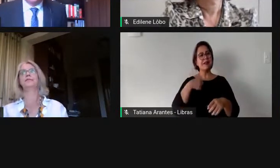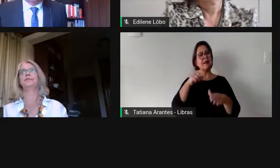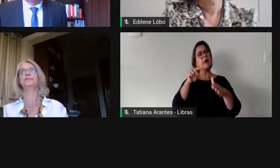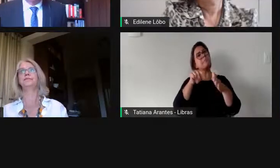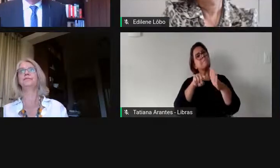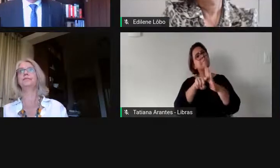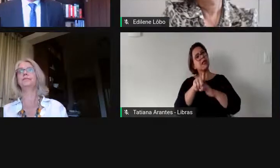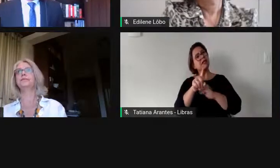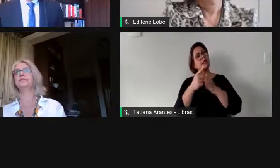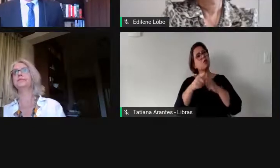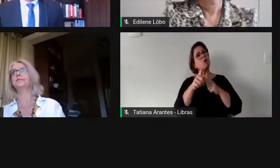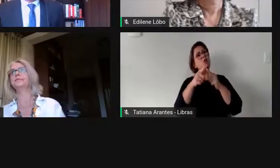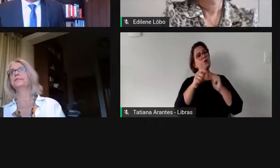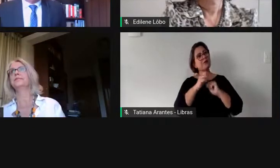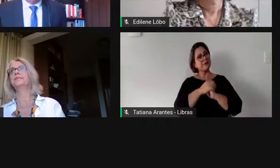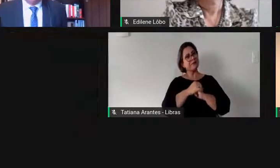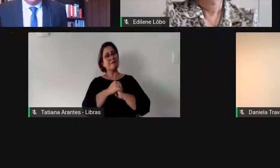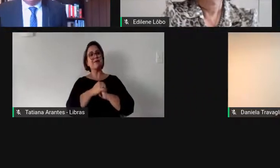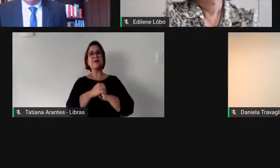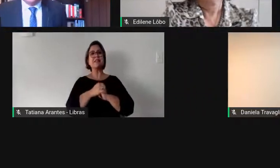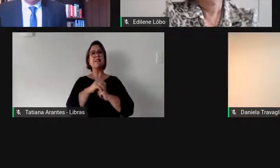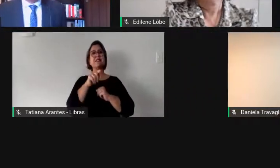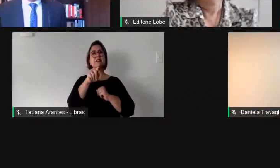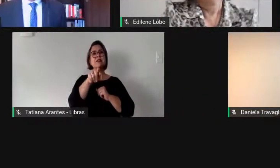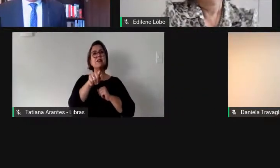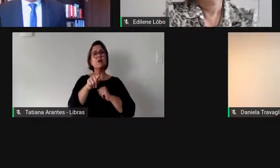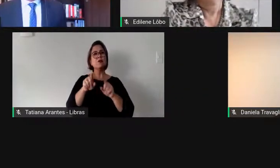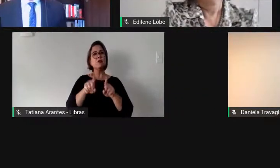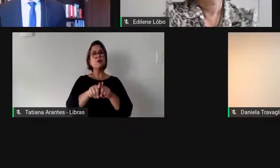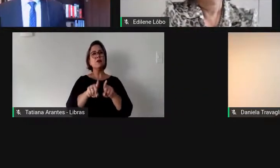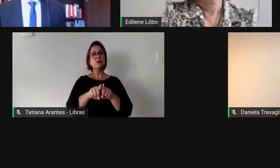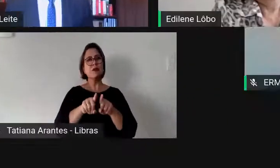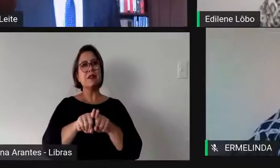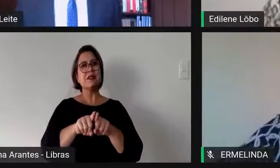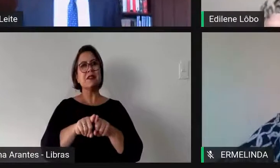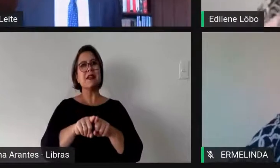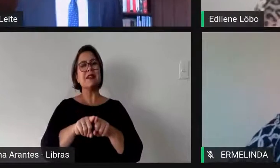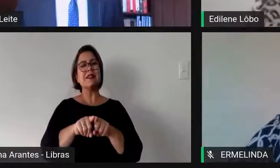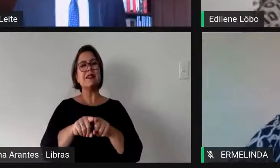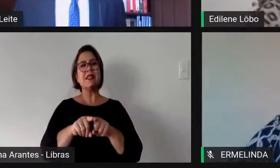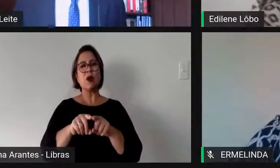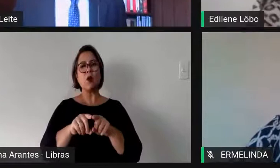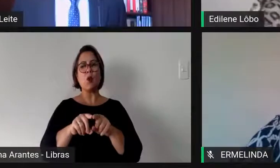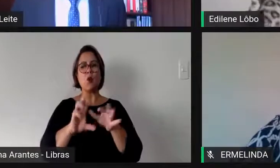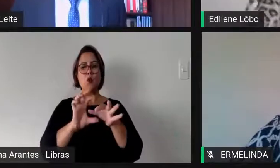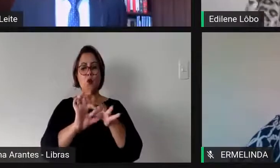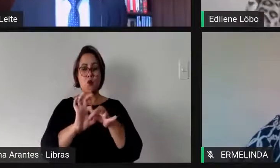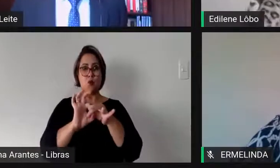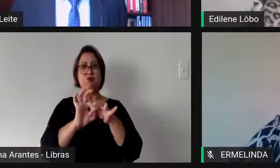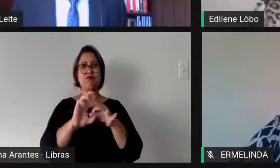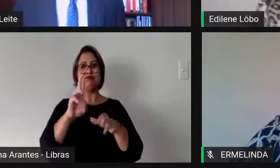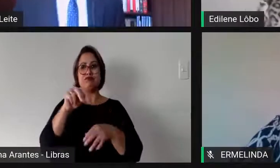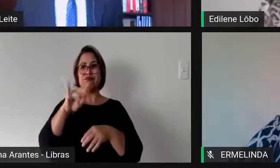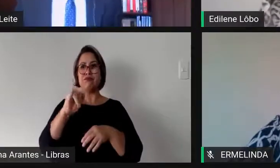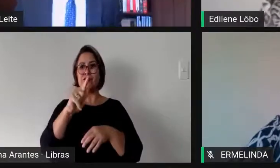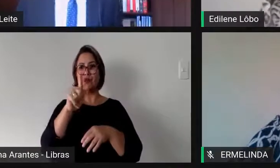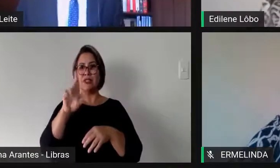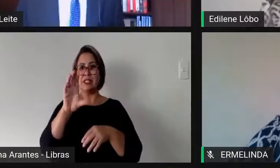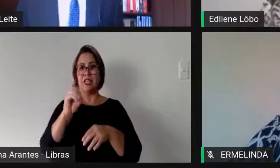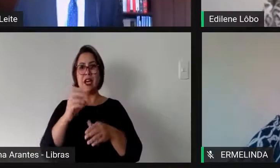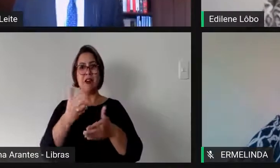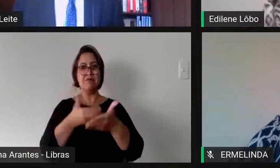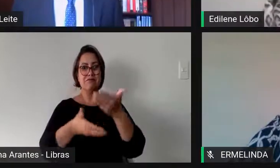provocadora. De acordo com a União Interparlamentar, que é um órgão que congrega todos os